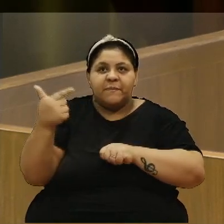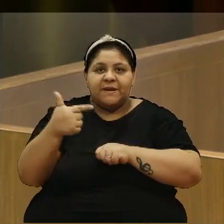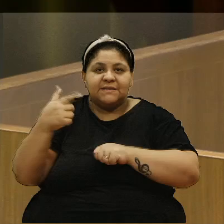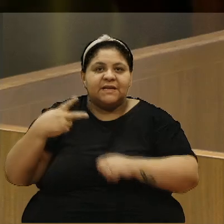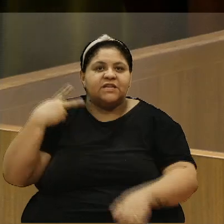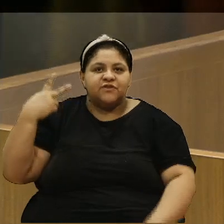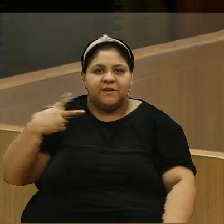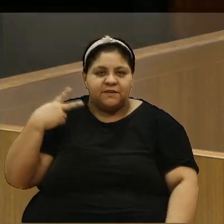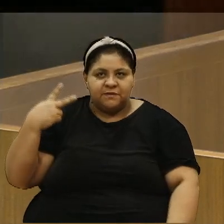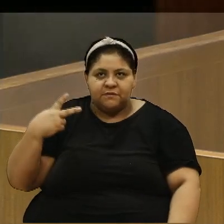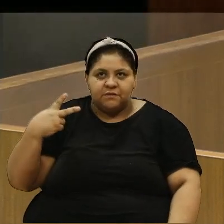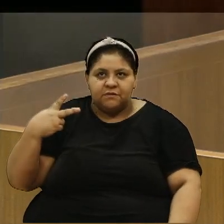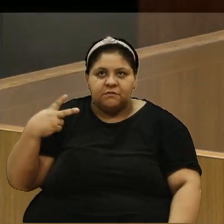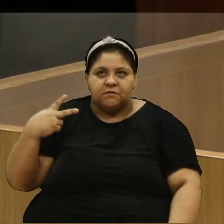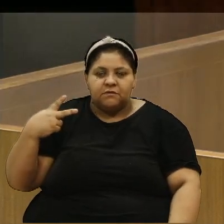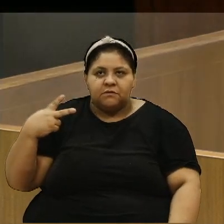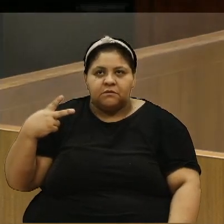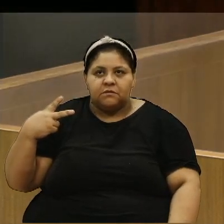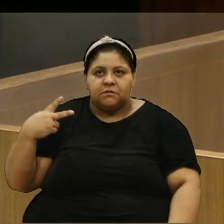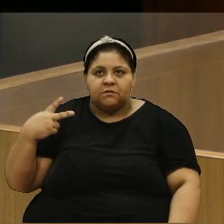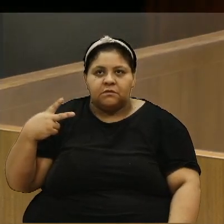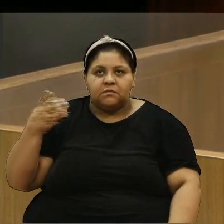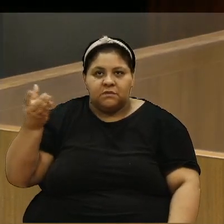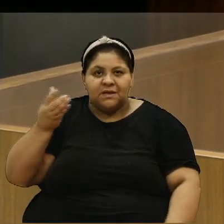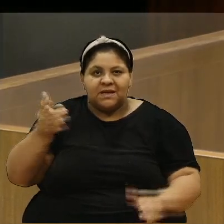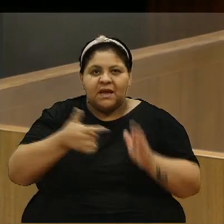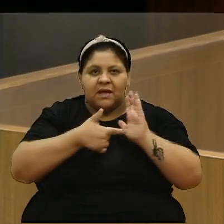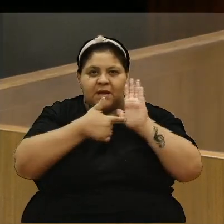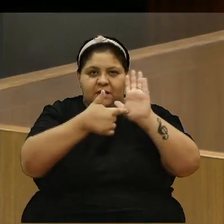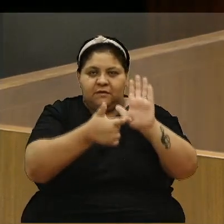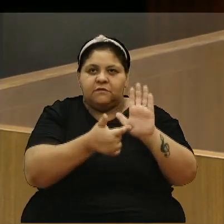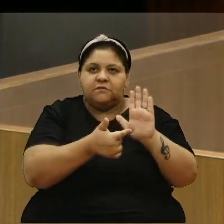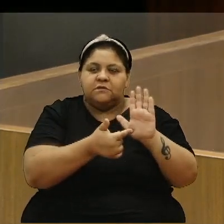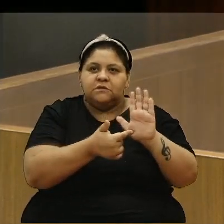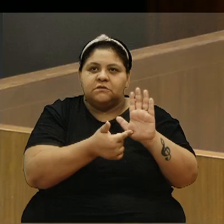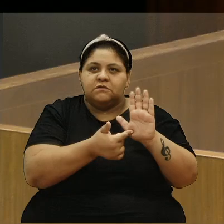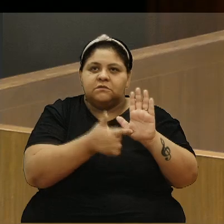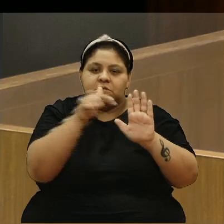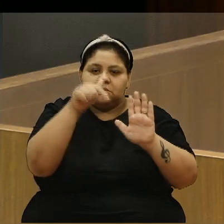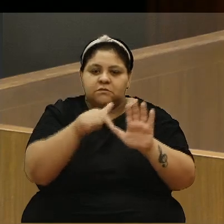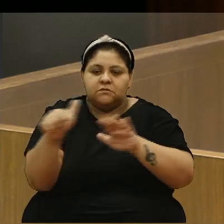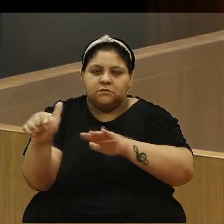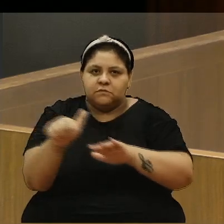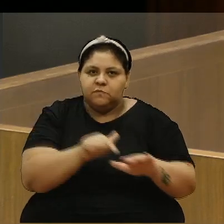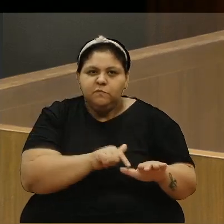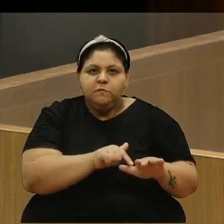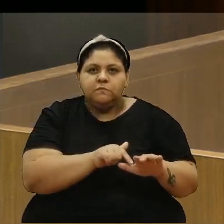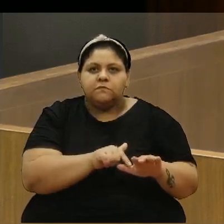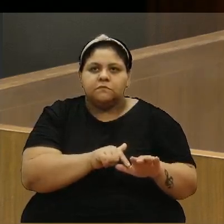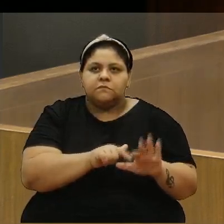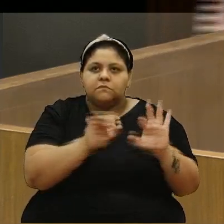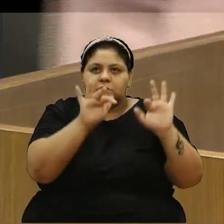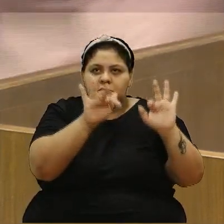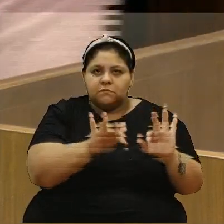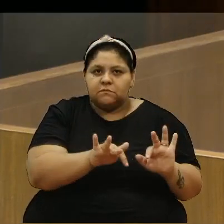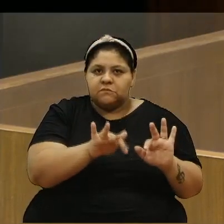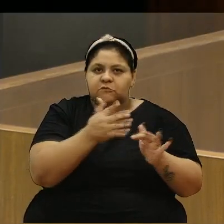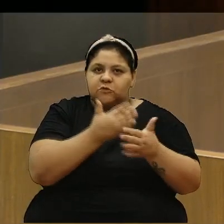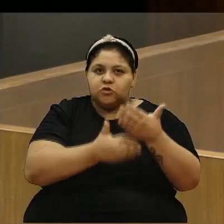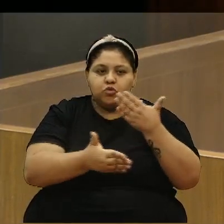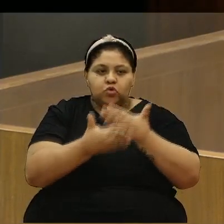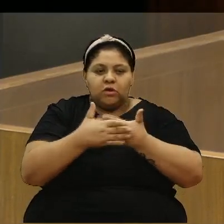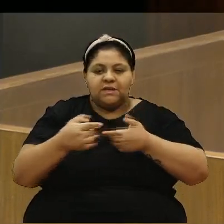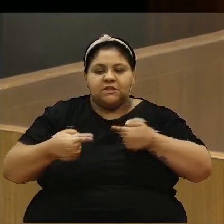vereadoras. E quero apresentar aqui, nesta semana que estamos encerrando com toda essa